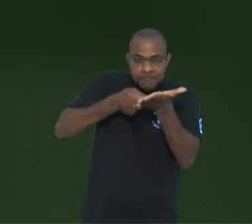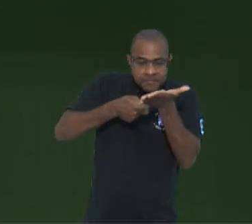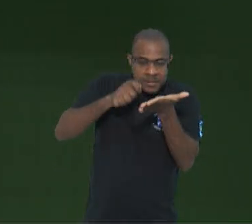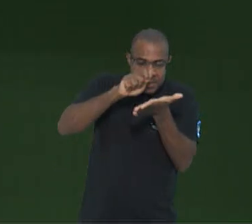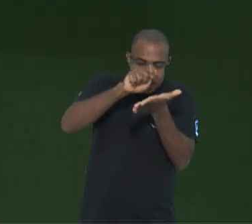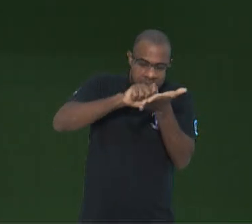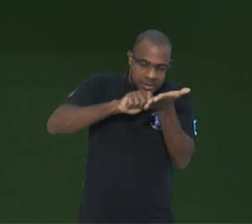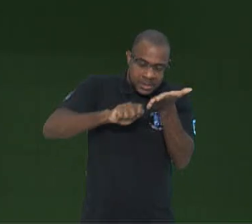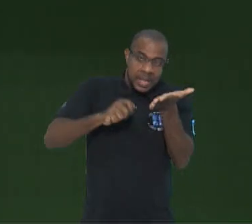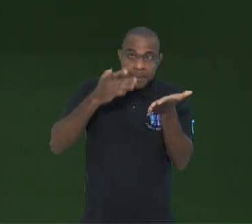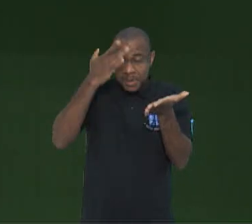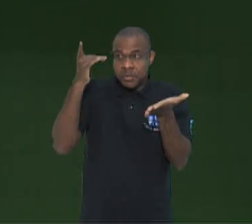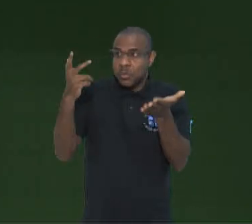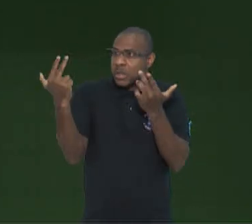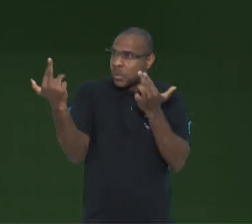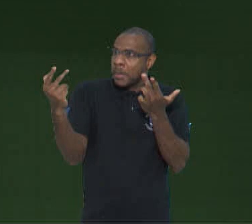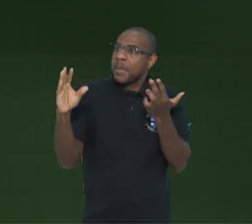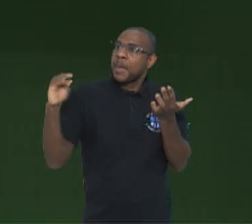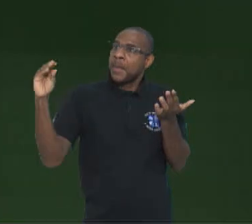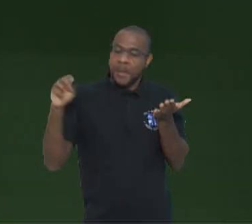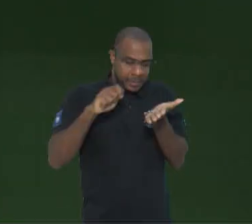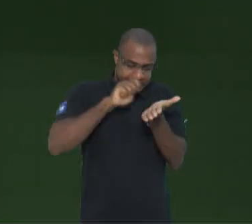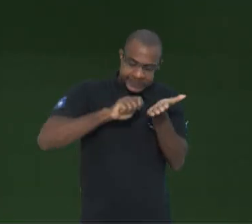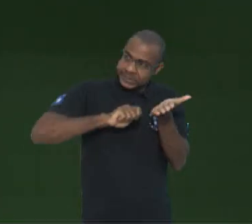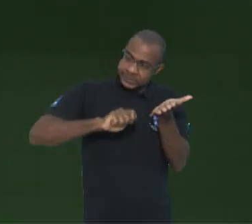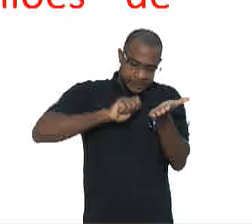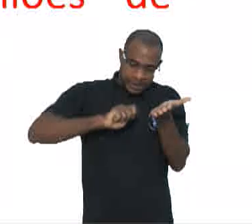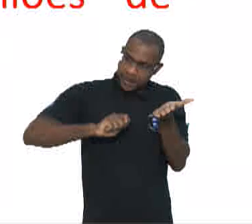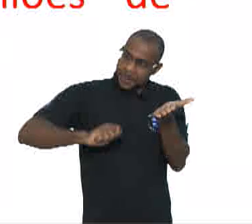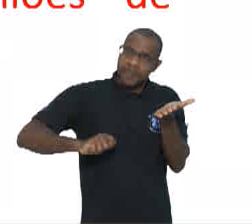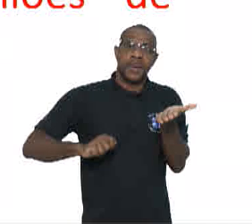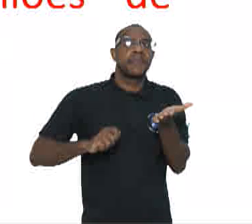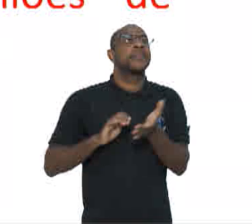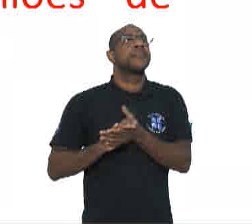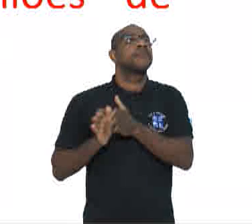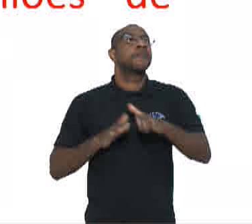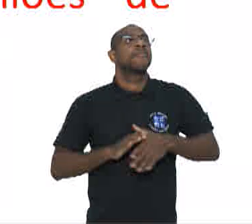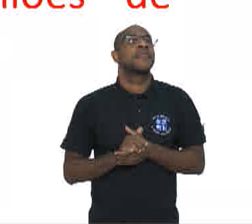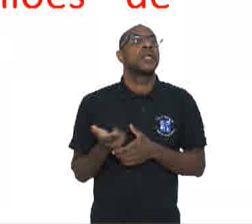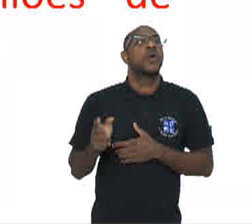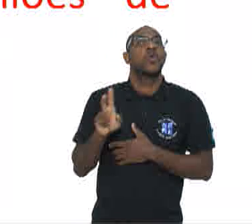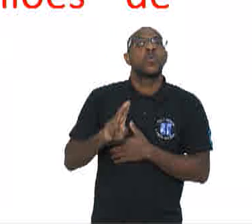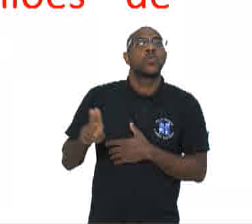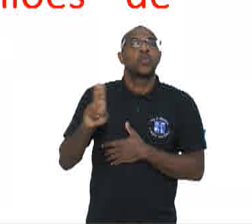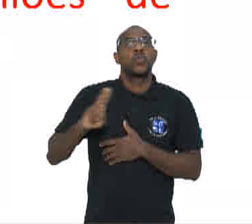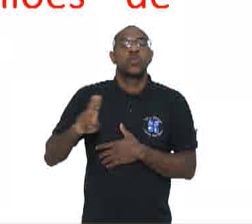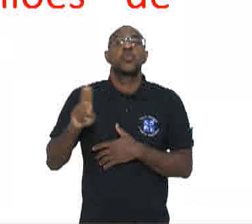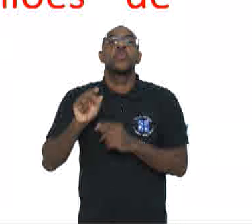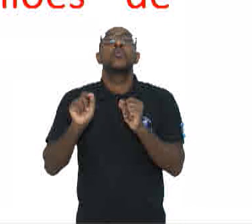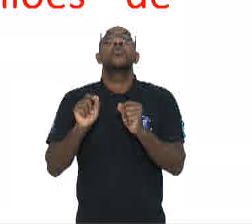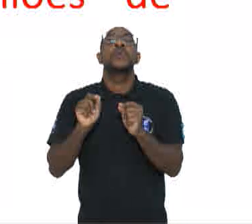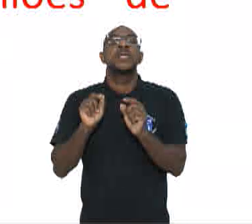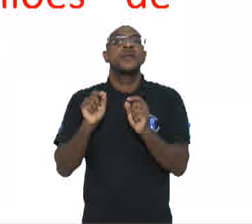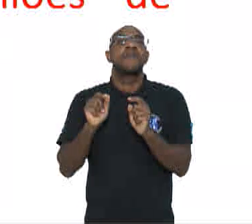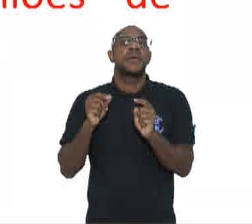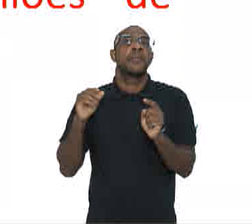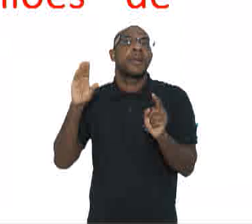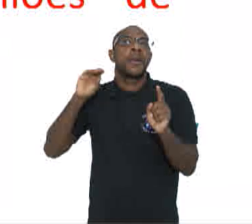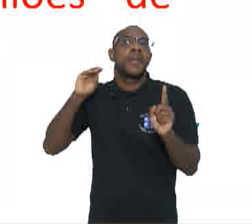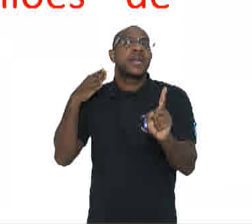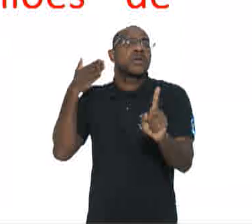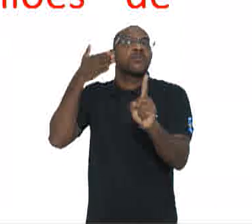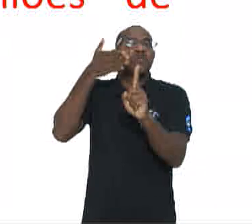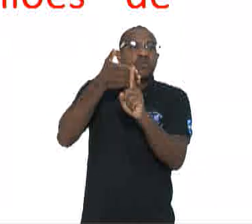a pessoa falou, né? Então, a gente dá um destaque para aquilo. O uso do discurso direto é muito comum em reportagens,